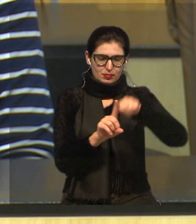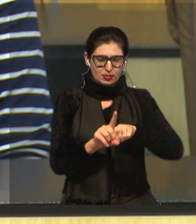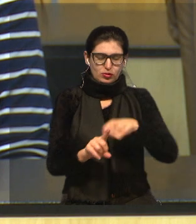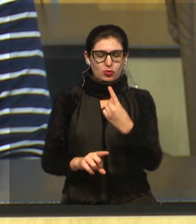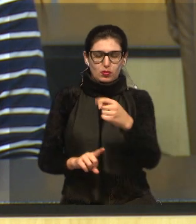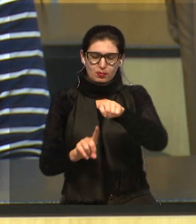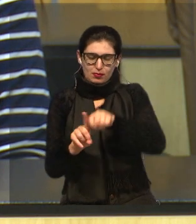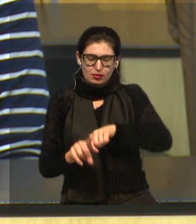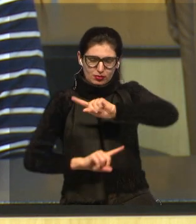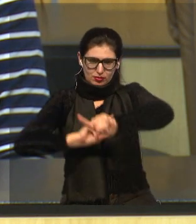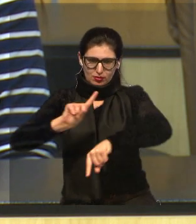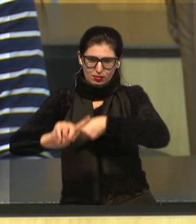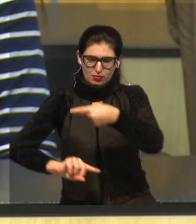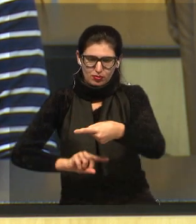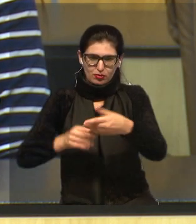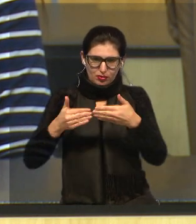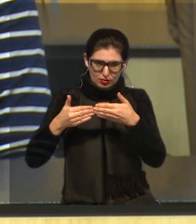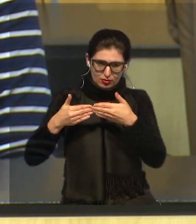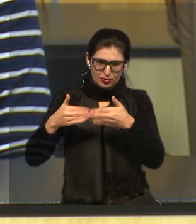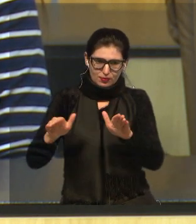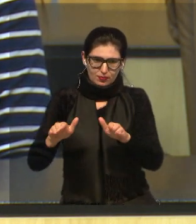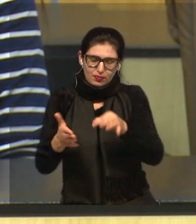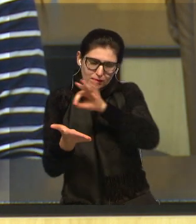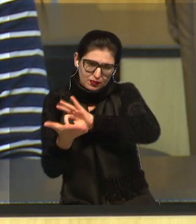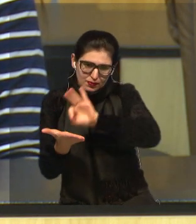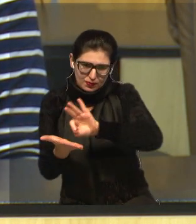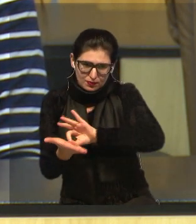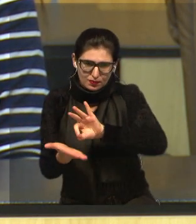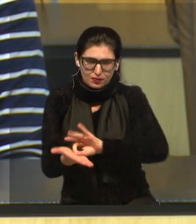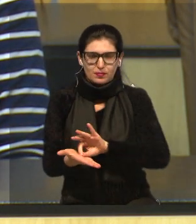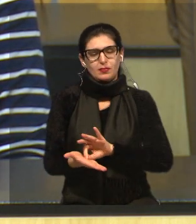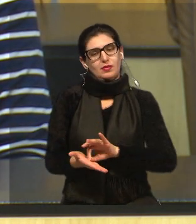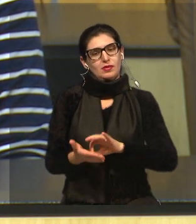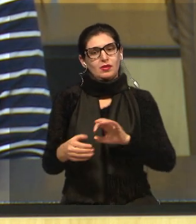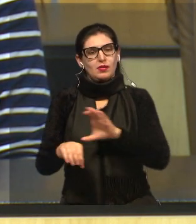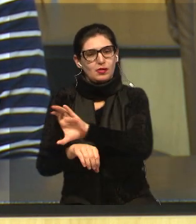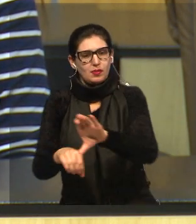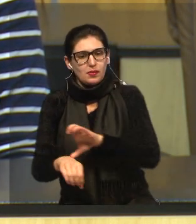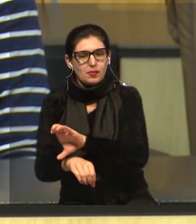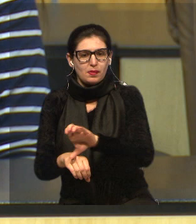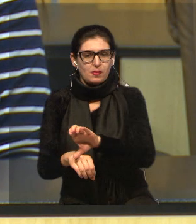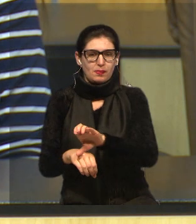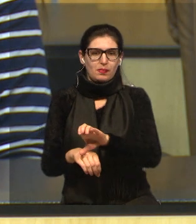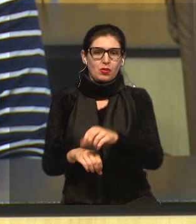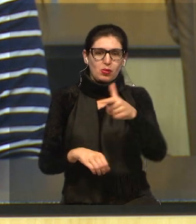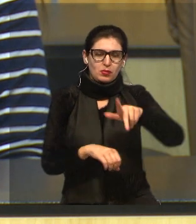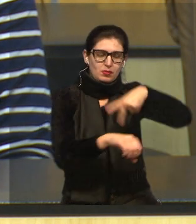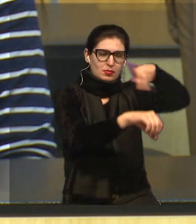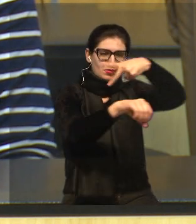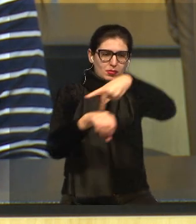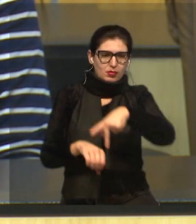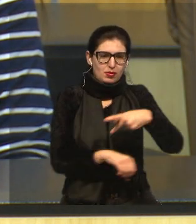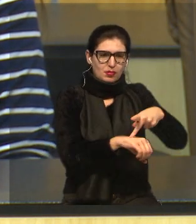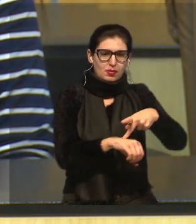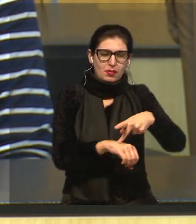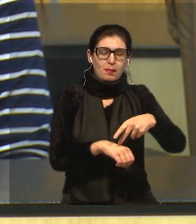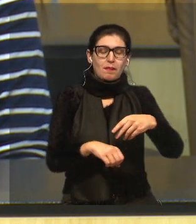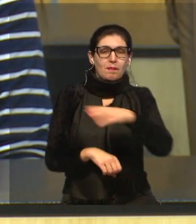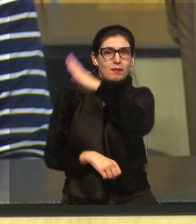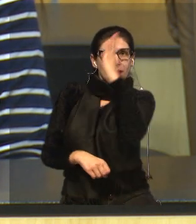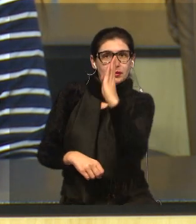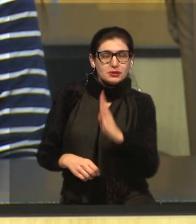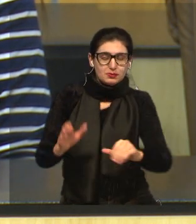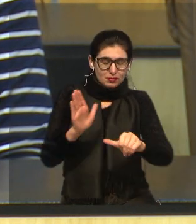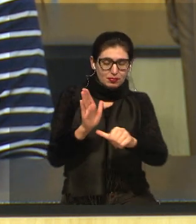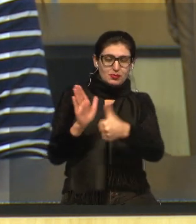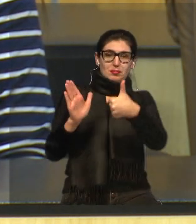mês depois, aberta para ratificação a Convenção Internacional, o Brasil foi o primeiro signatário. É a convenção de